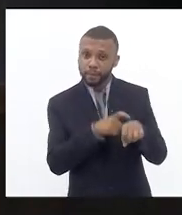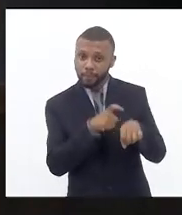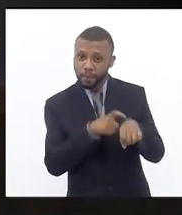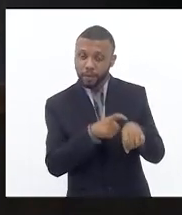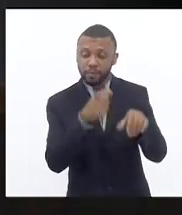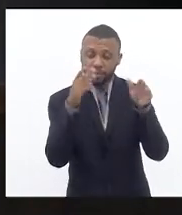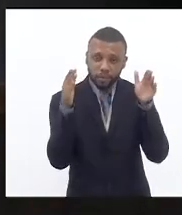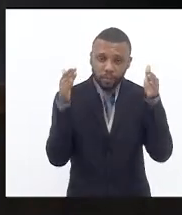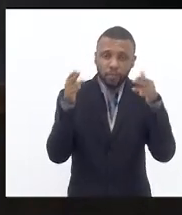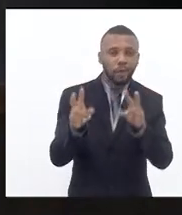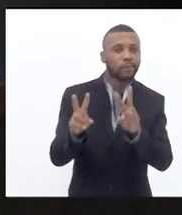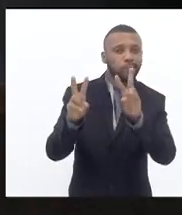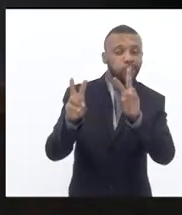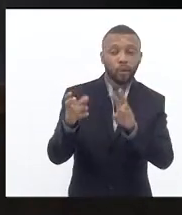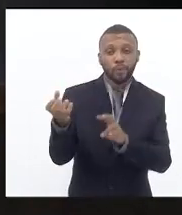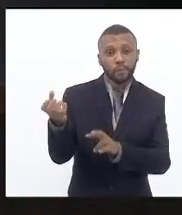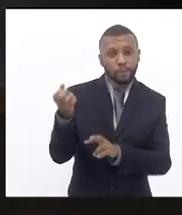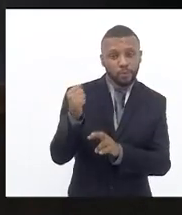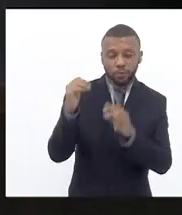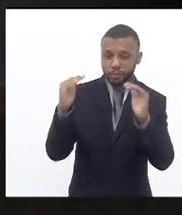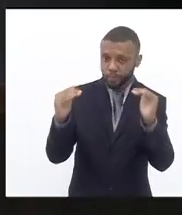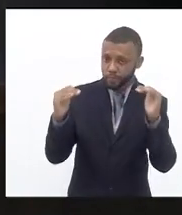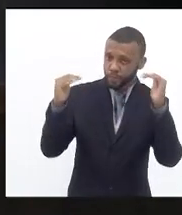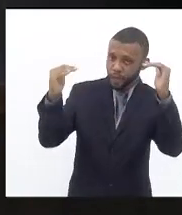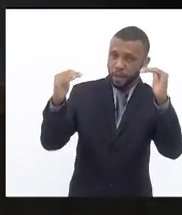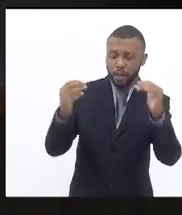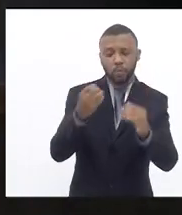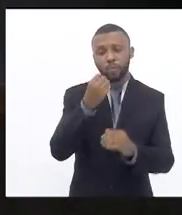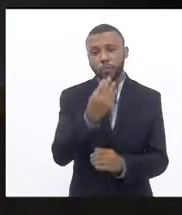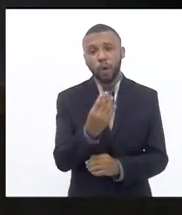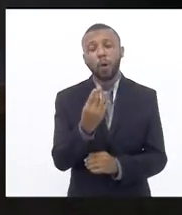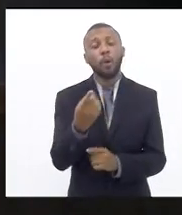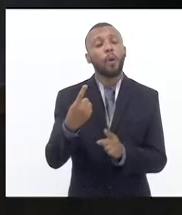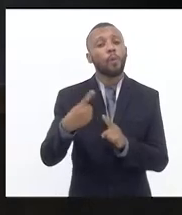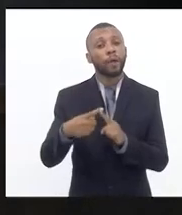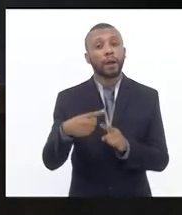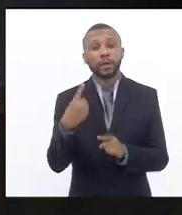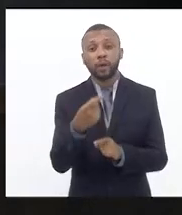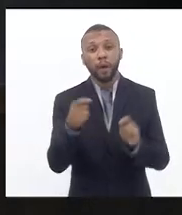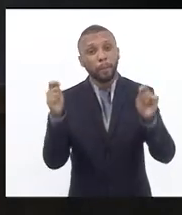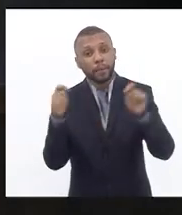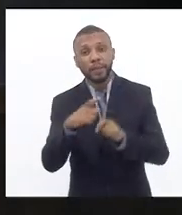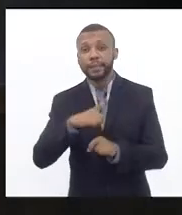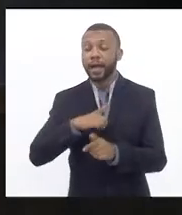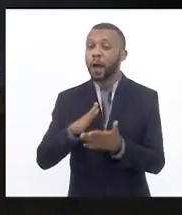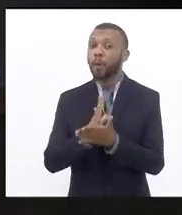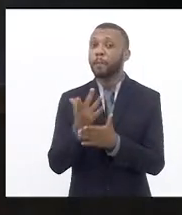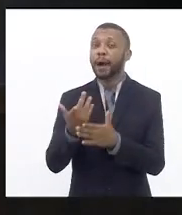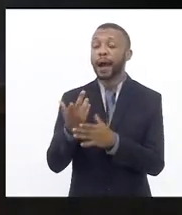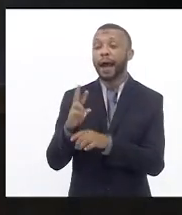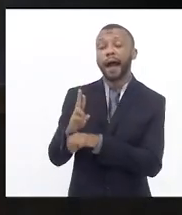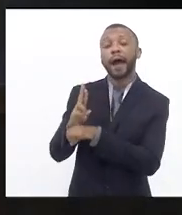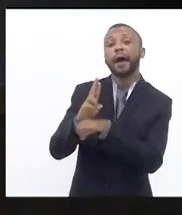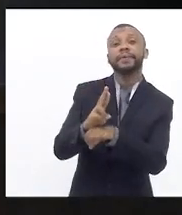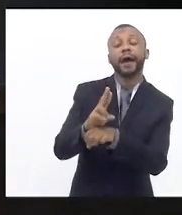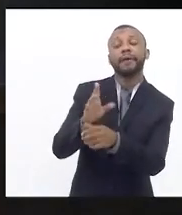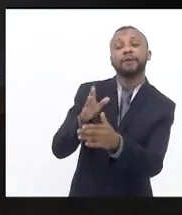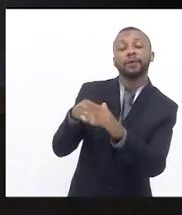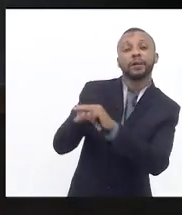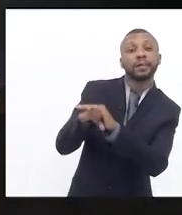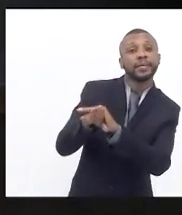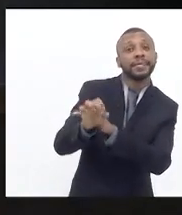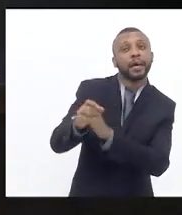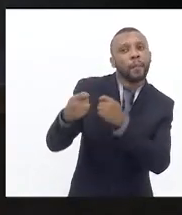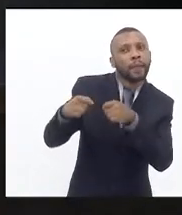nessa linha que eu acho que o fundo soberano é muito positivo à medida que você possa ter alguma reserva ainda que eu precisasse